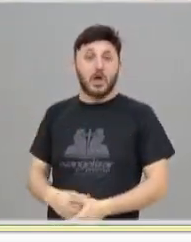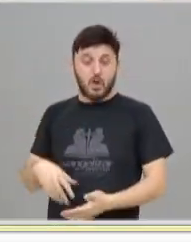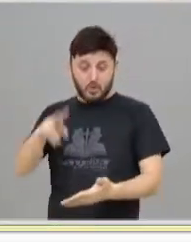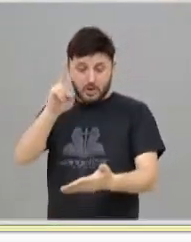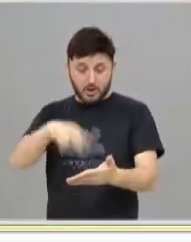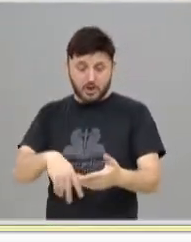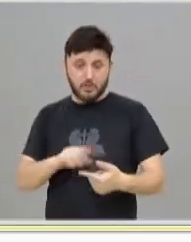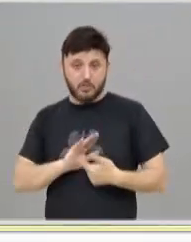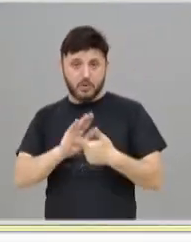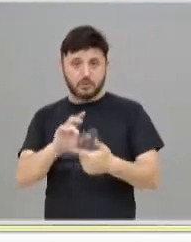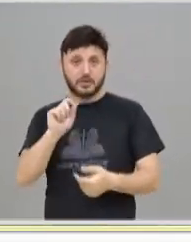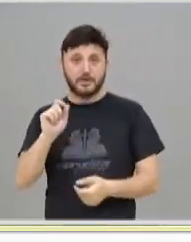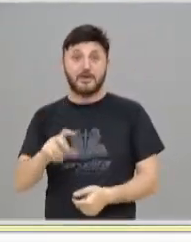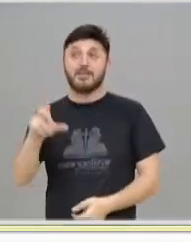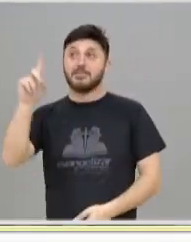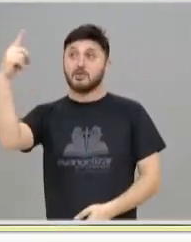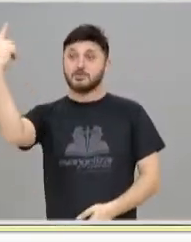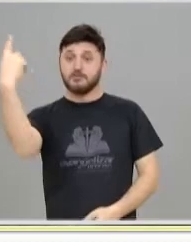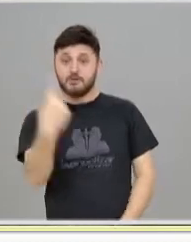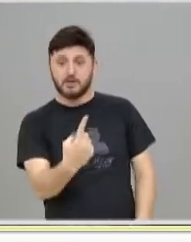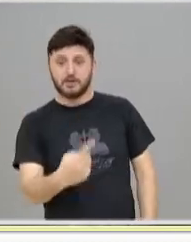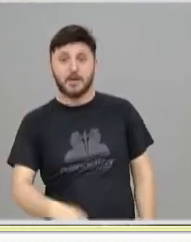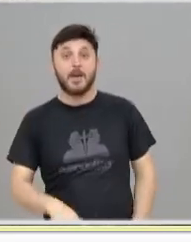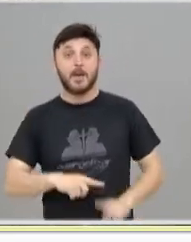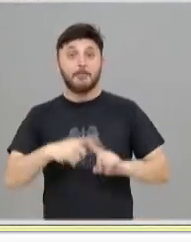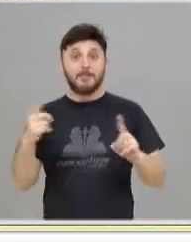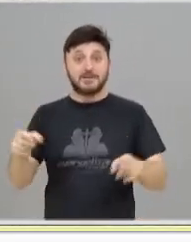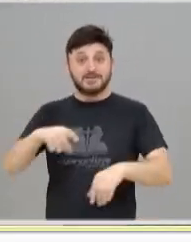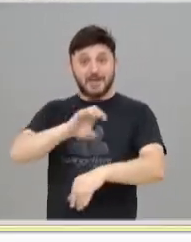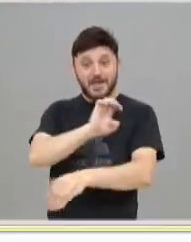que Elias ficou naquela expectativa, cadê Deus?